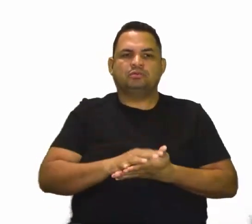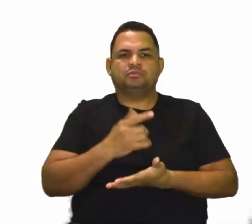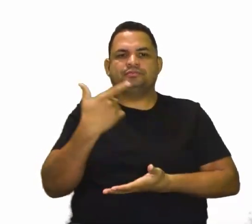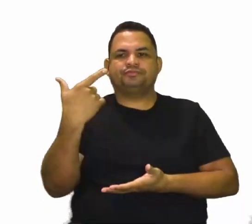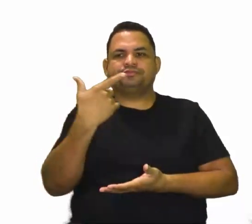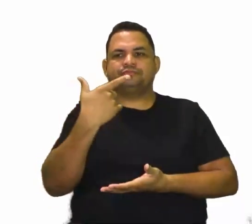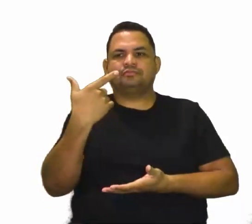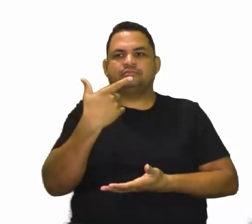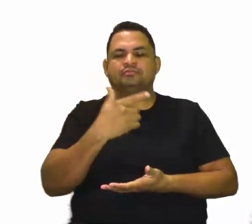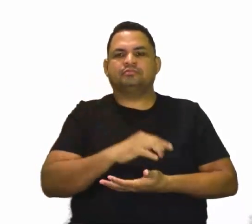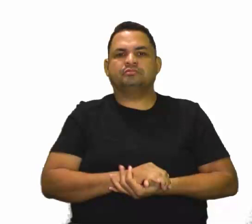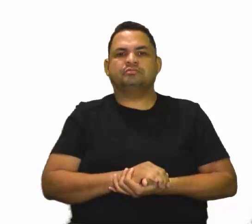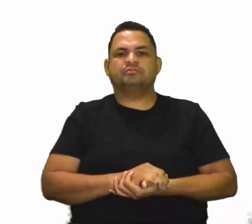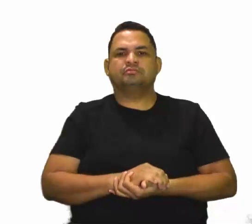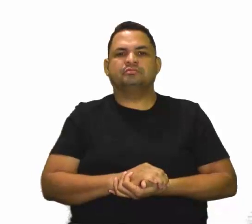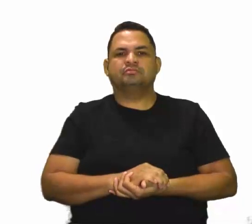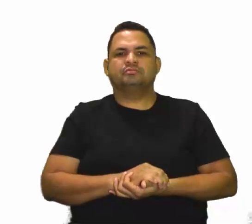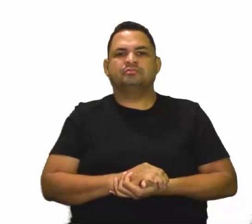questão?